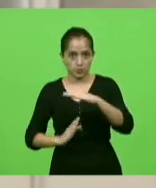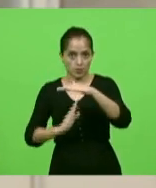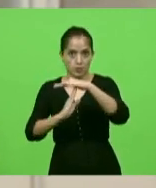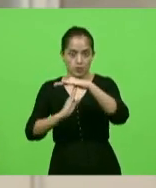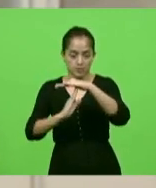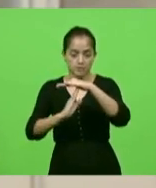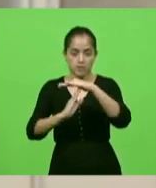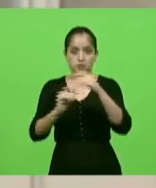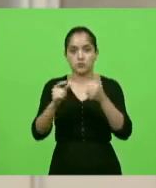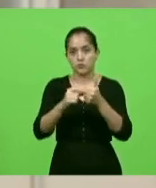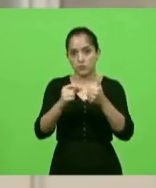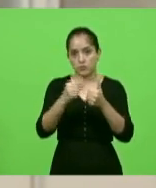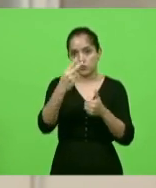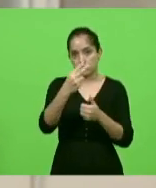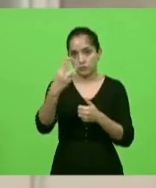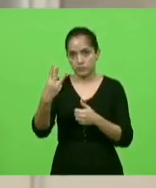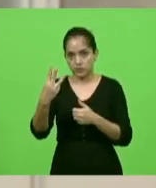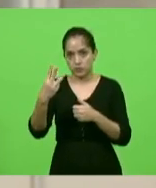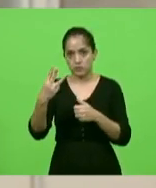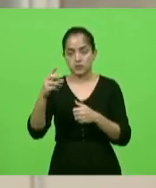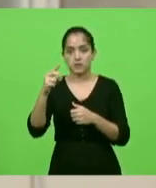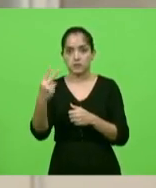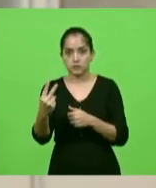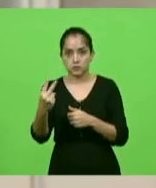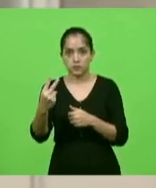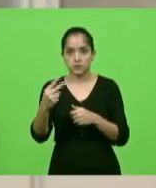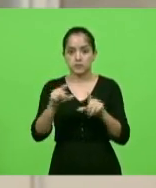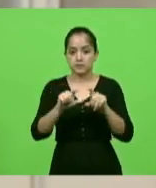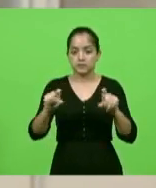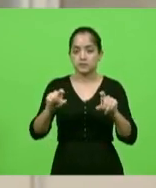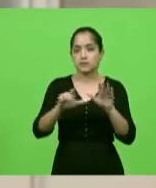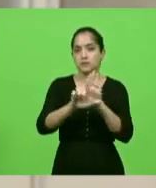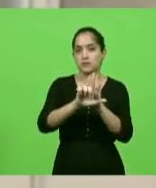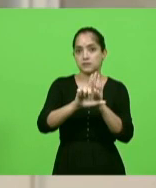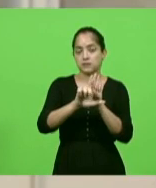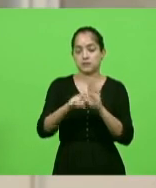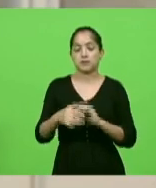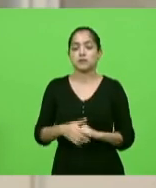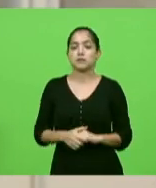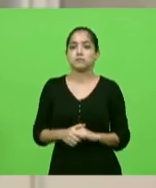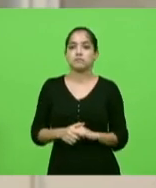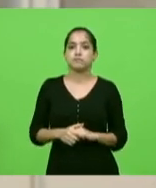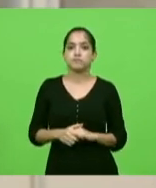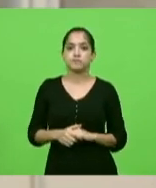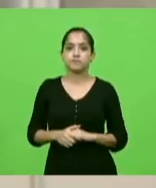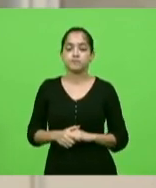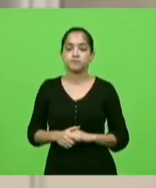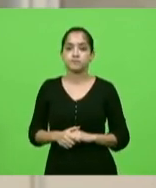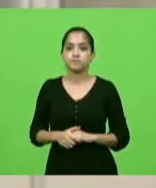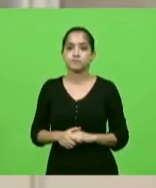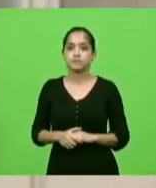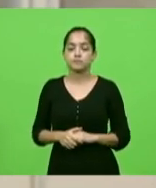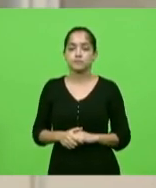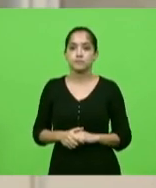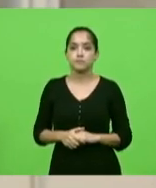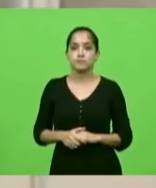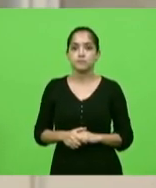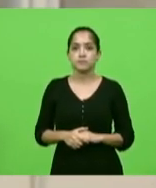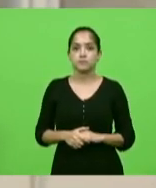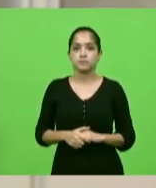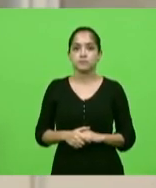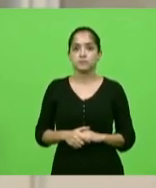limite estabelecido no artigo 23 2 alínea a desta lei feitas em regime de adiantamento